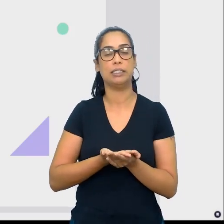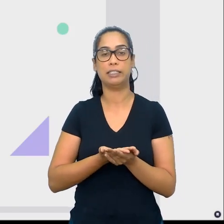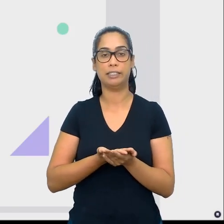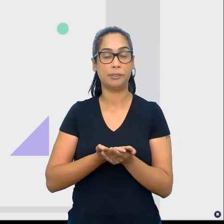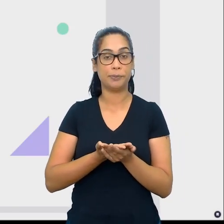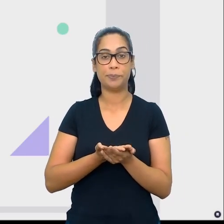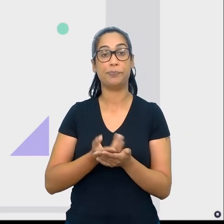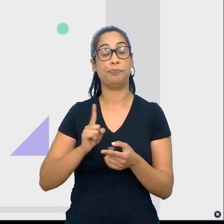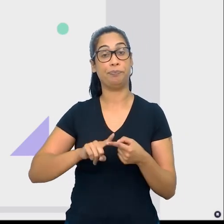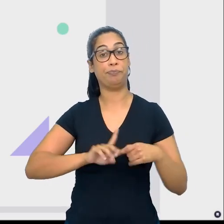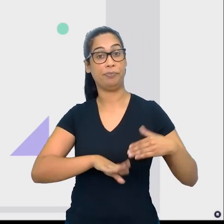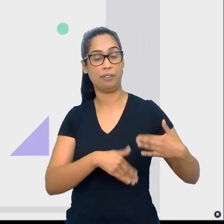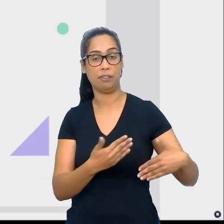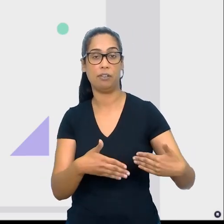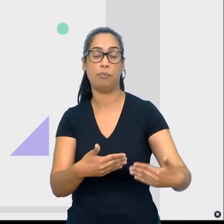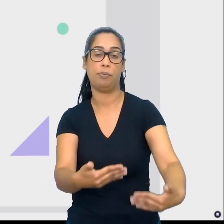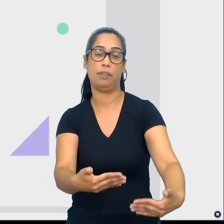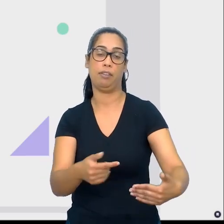desenvolvimento